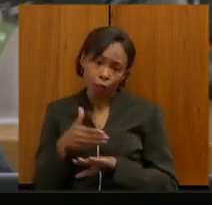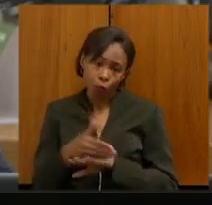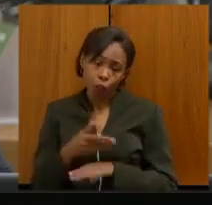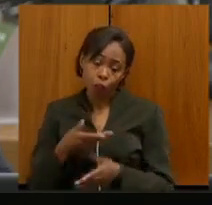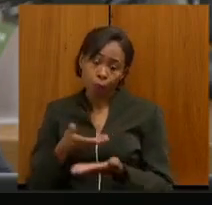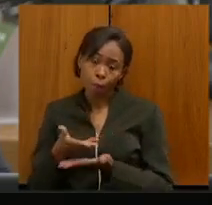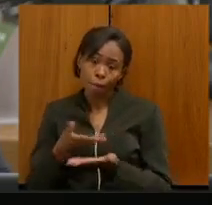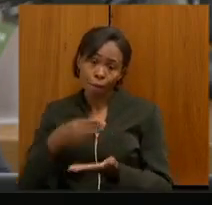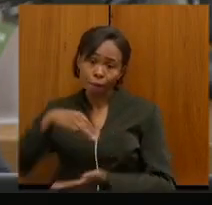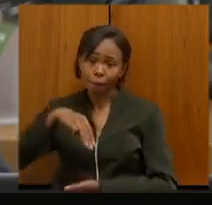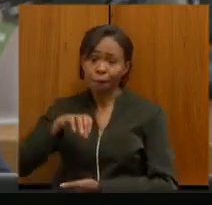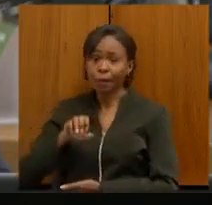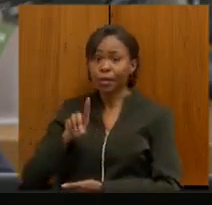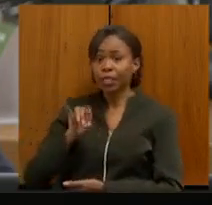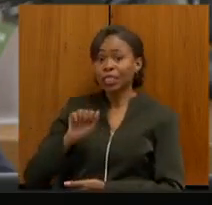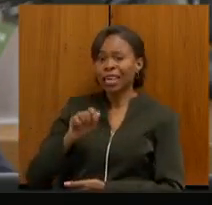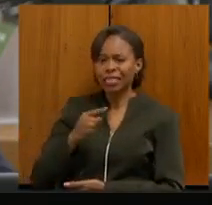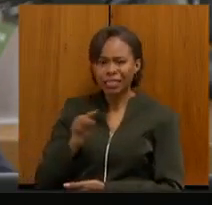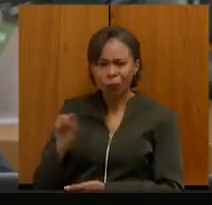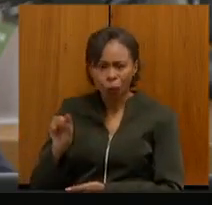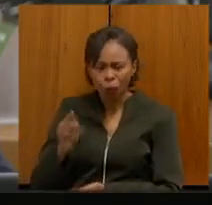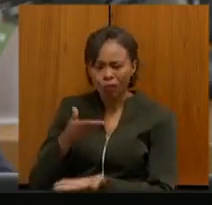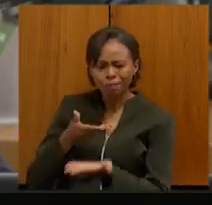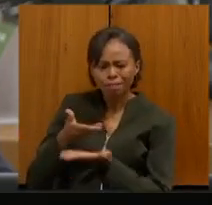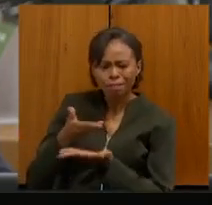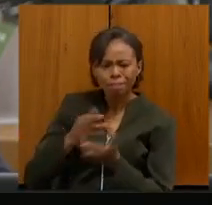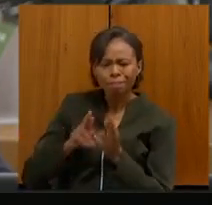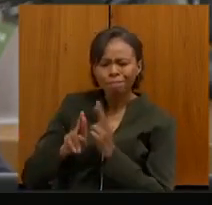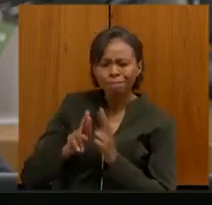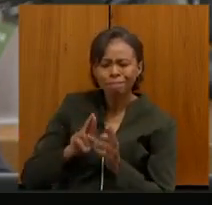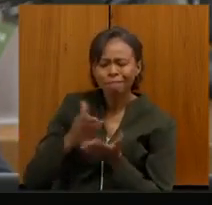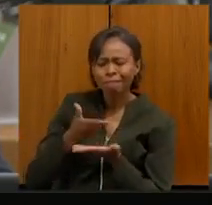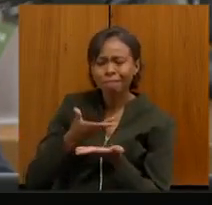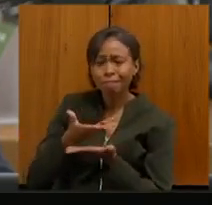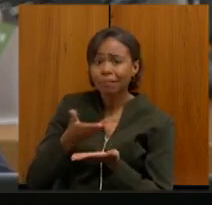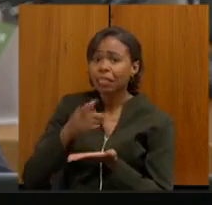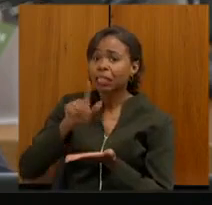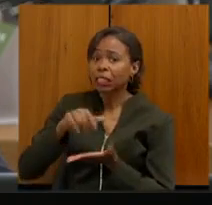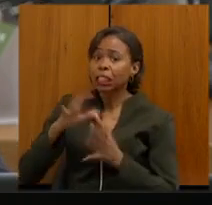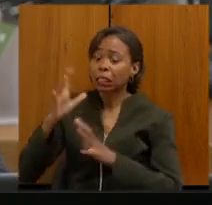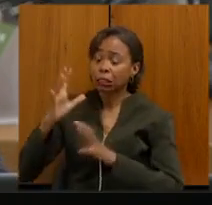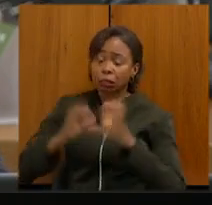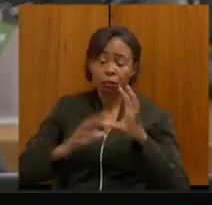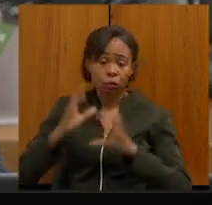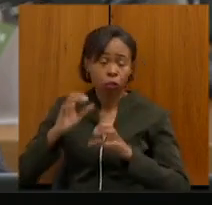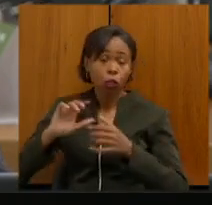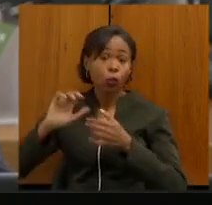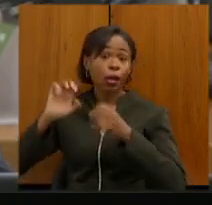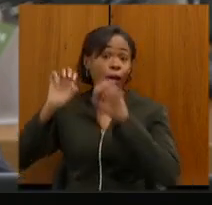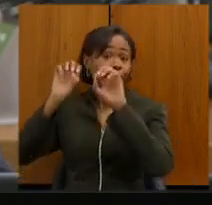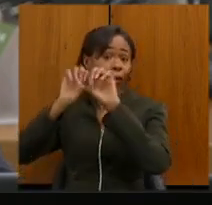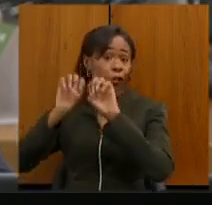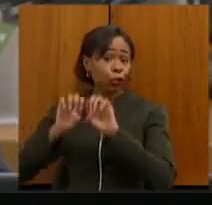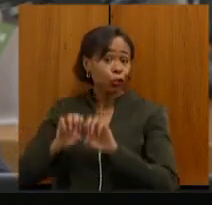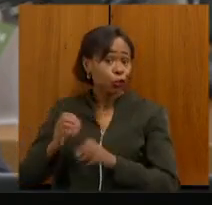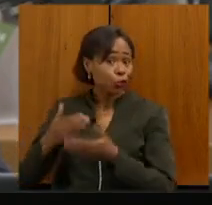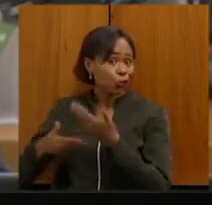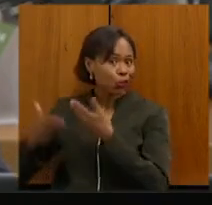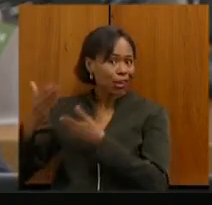disso são conflitos estruturais e estruturantes e conflito